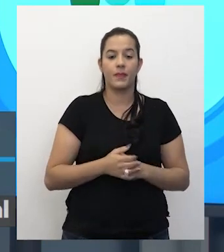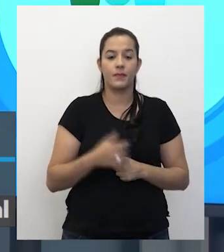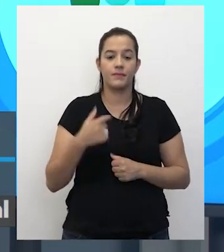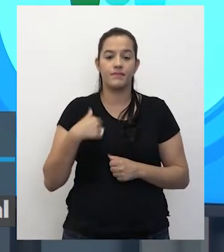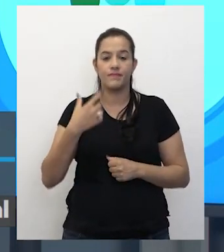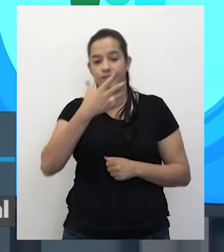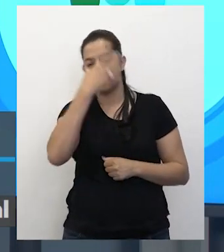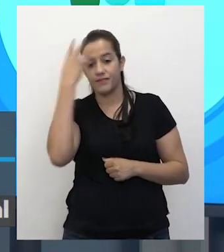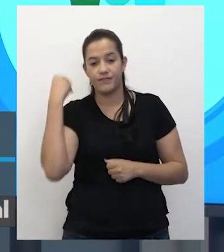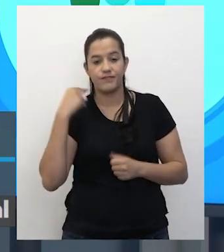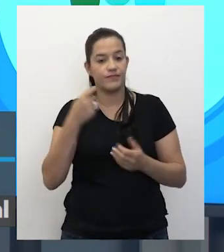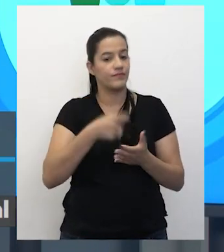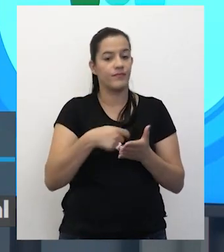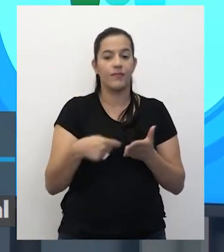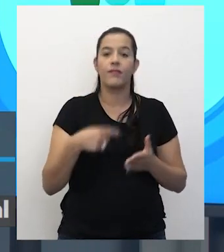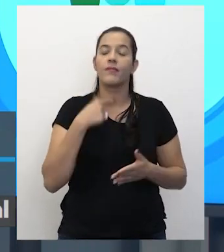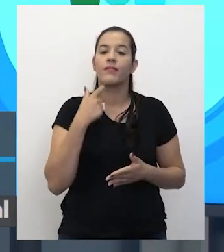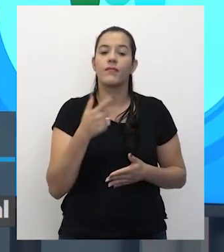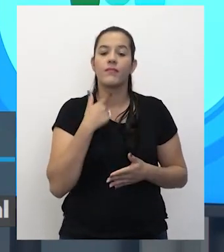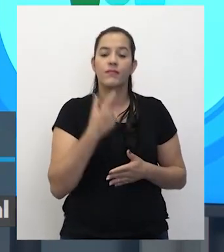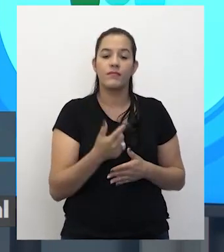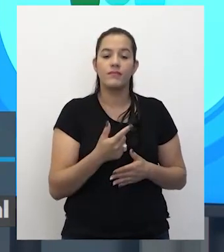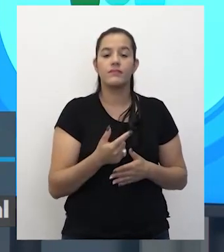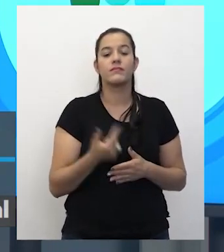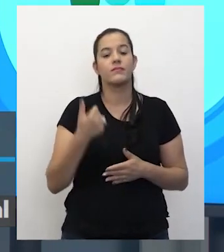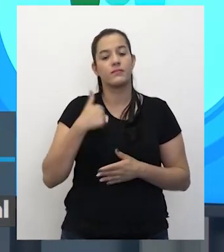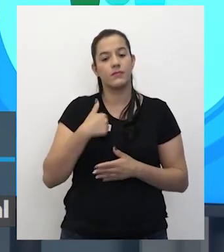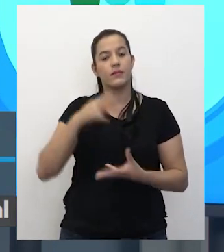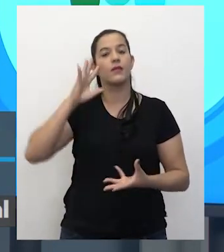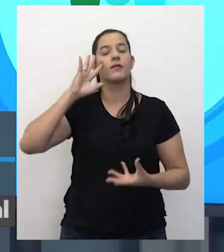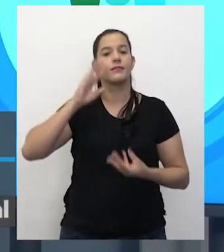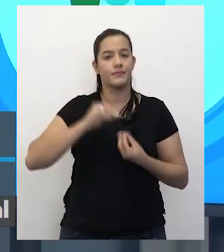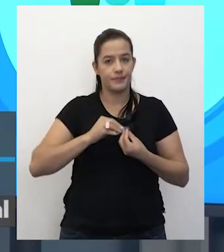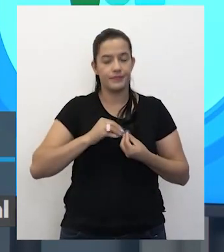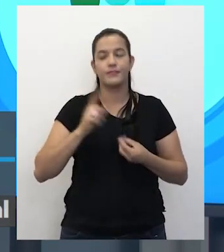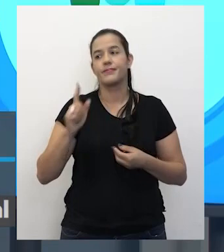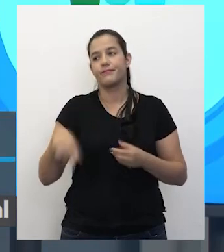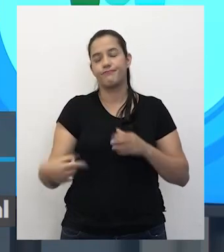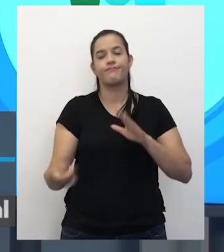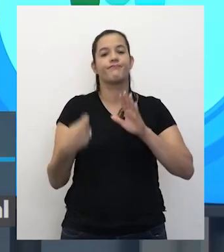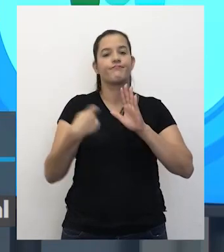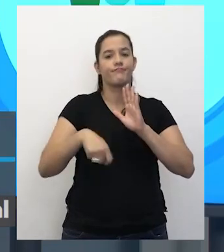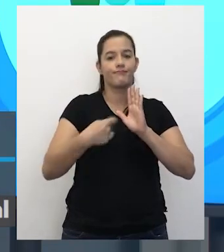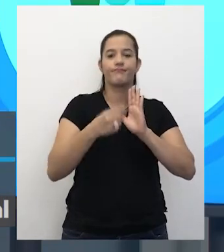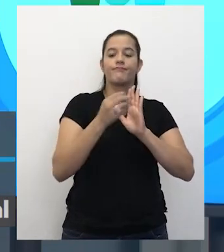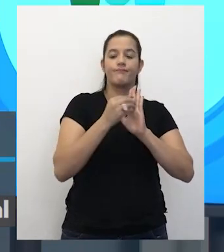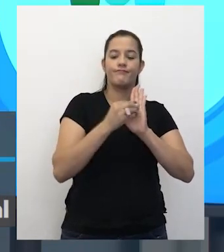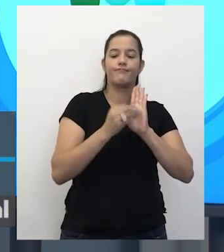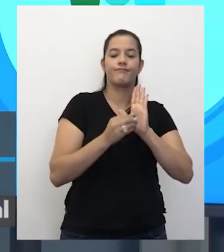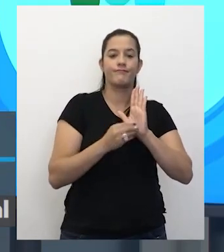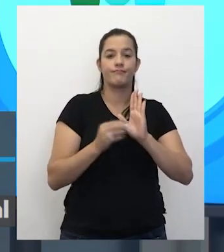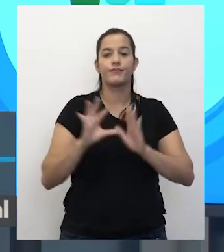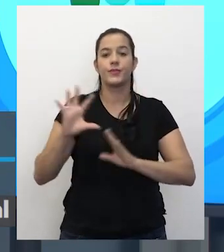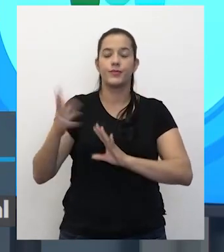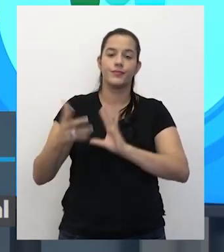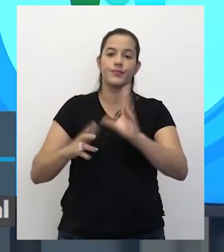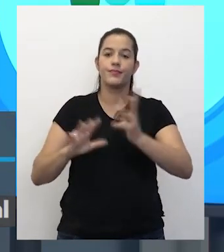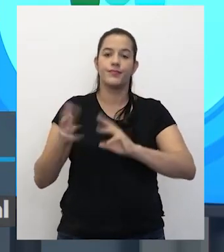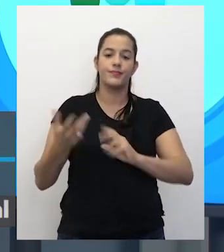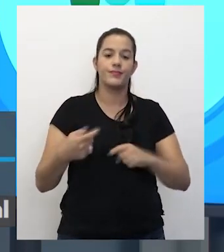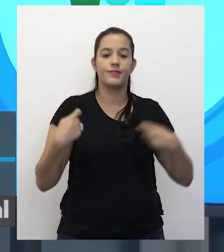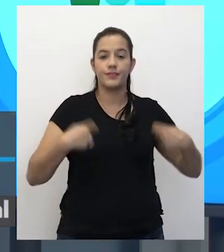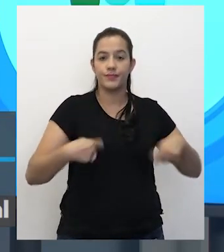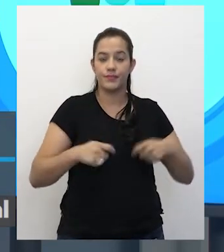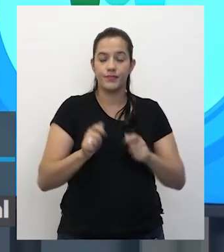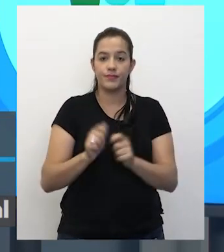Ai, professor, eu não anotei. Aí que eu entendi a importância da organização, da gente conseguir anotar as tarefas que a